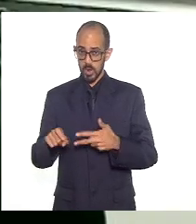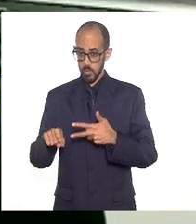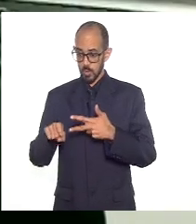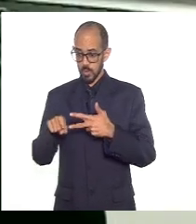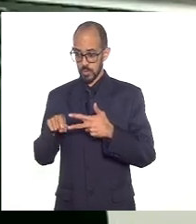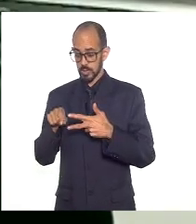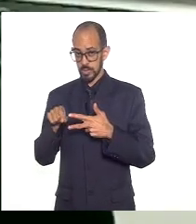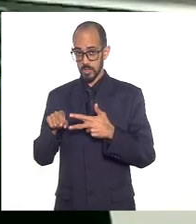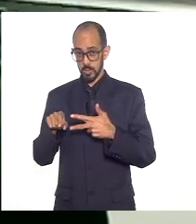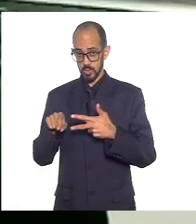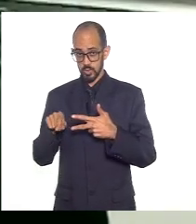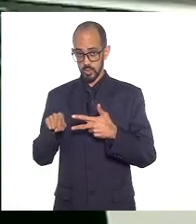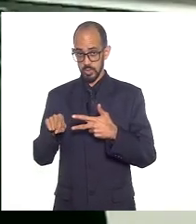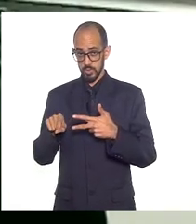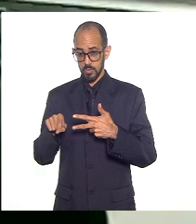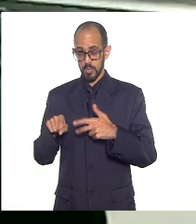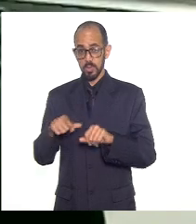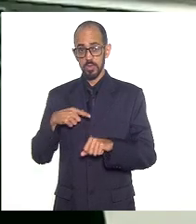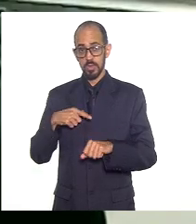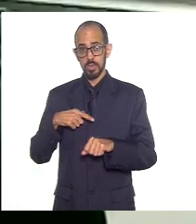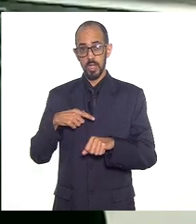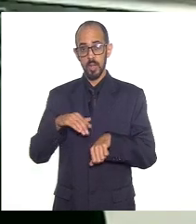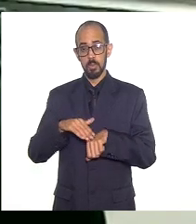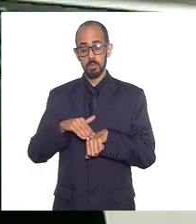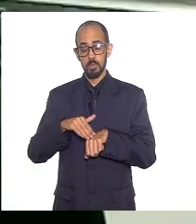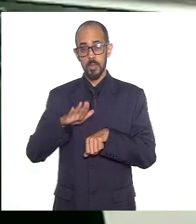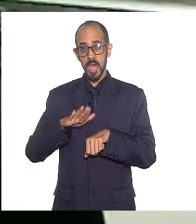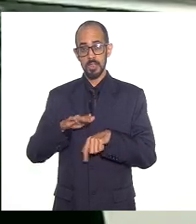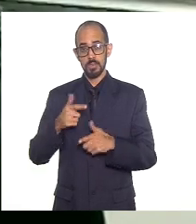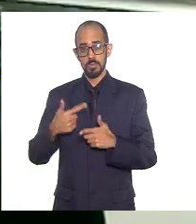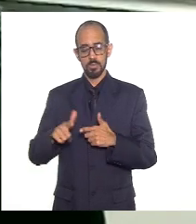fiquem mais comprometidas ainda.